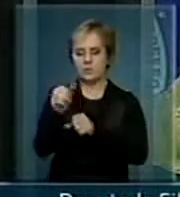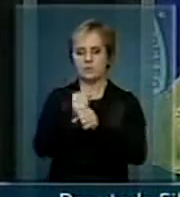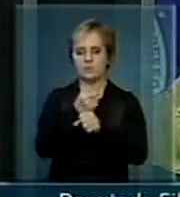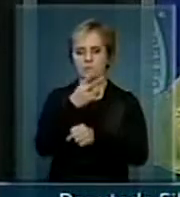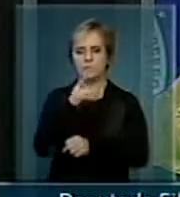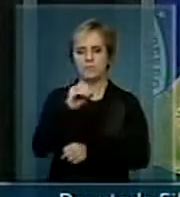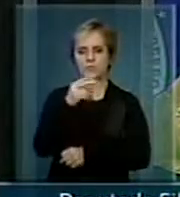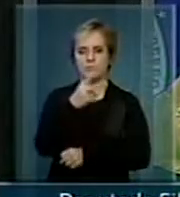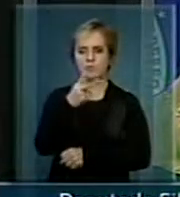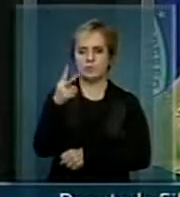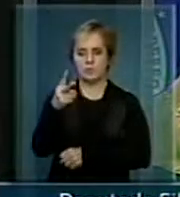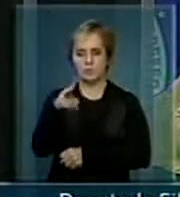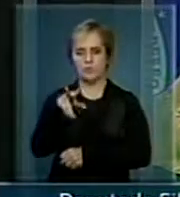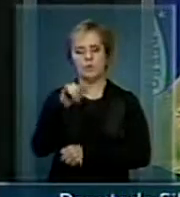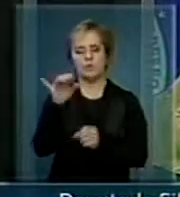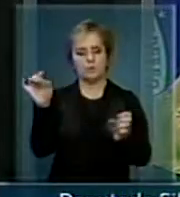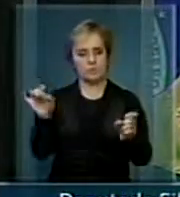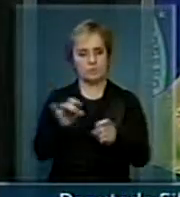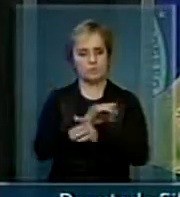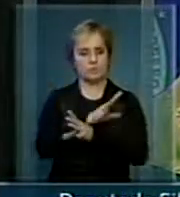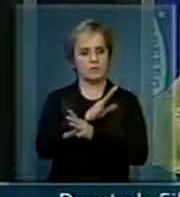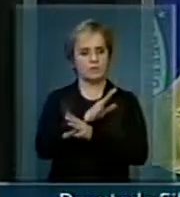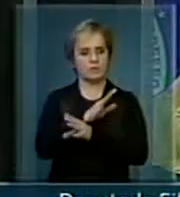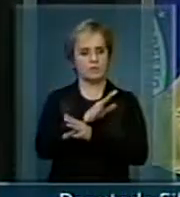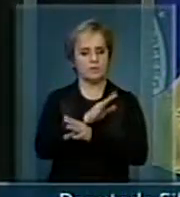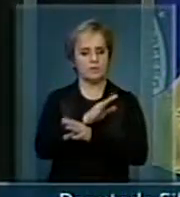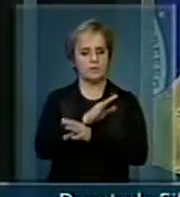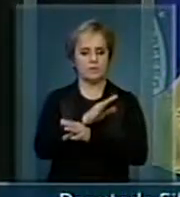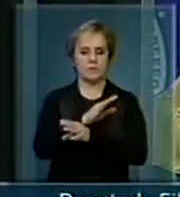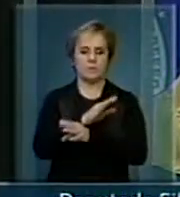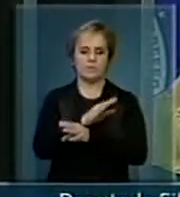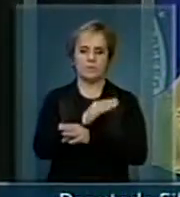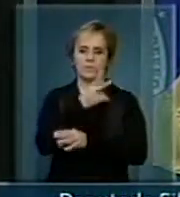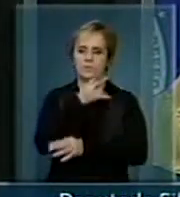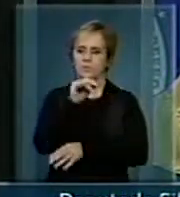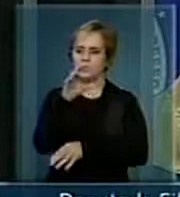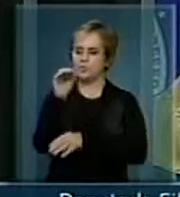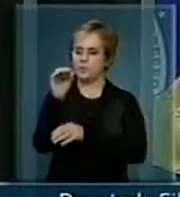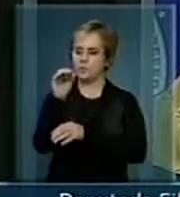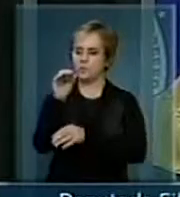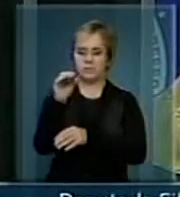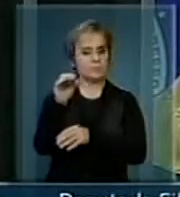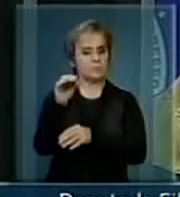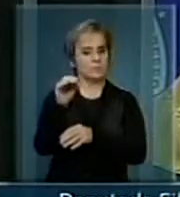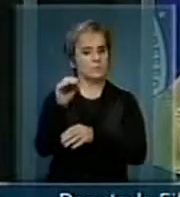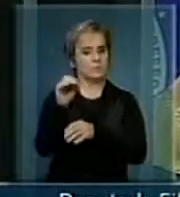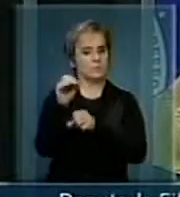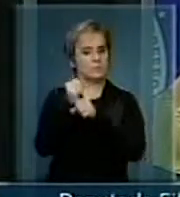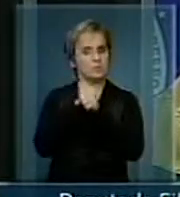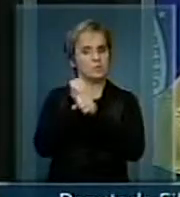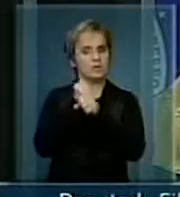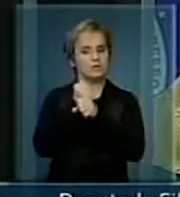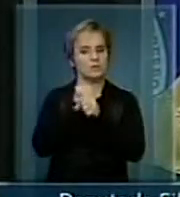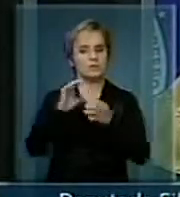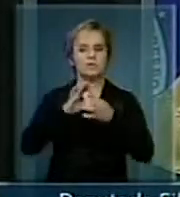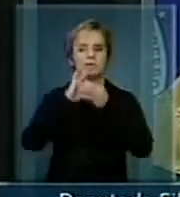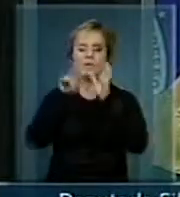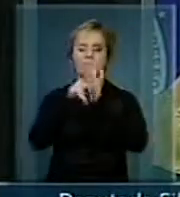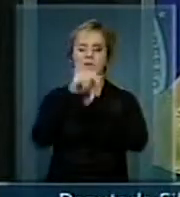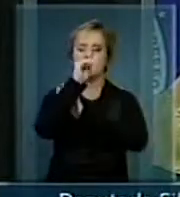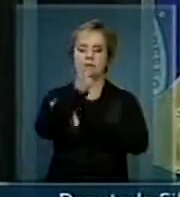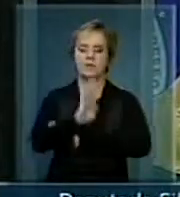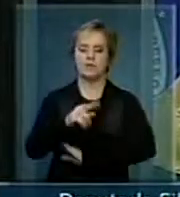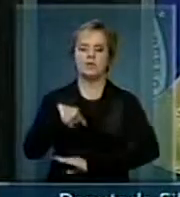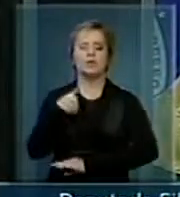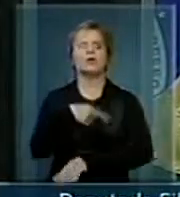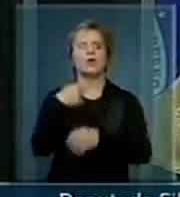2022, quando completaremos o bicentenário da independência do Brasil, dizendo: definitivamente nós